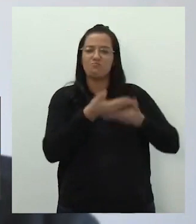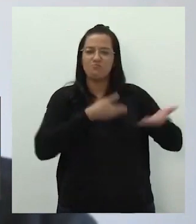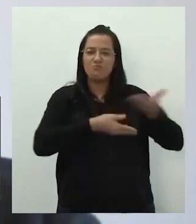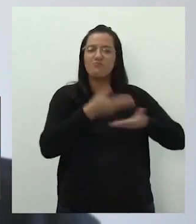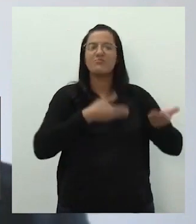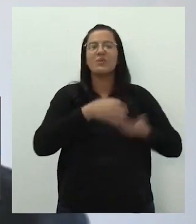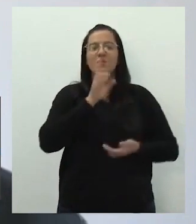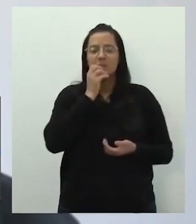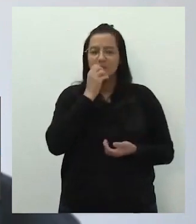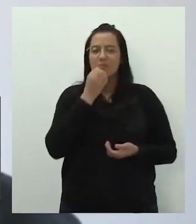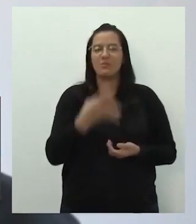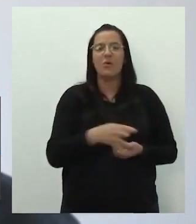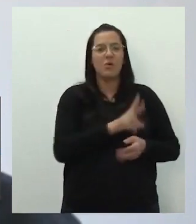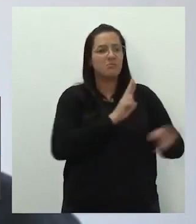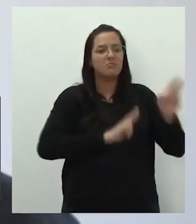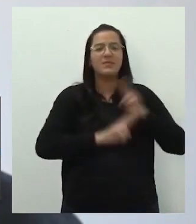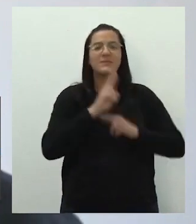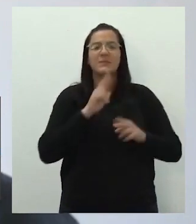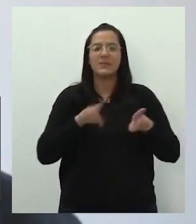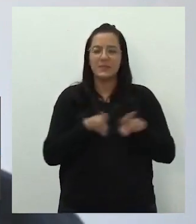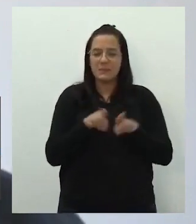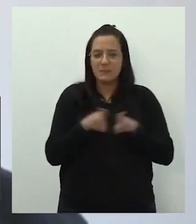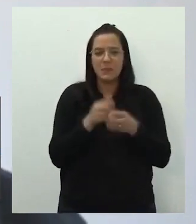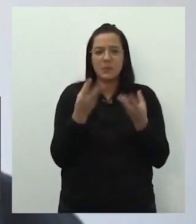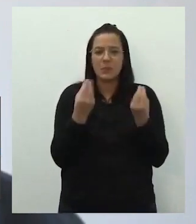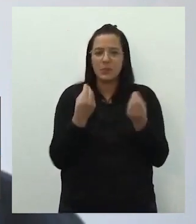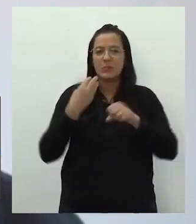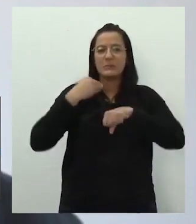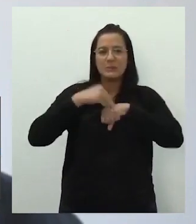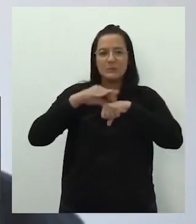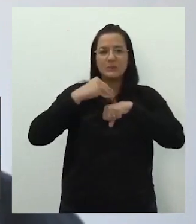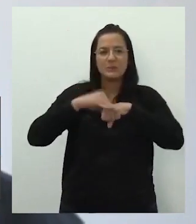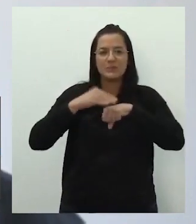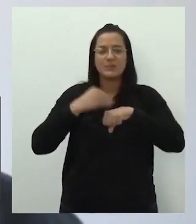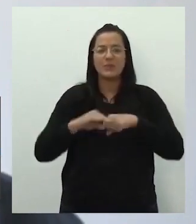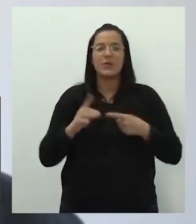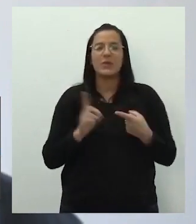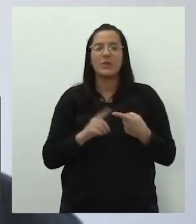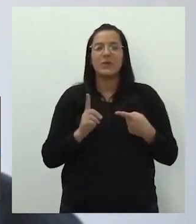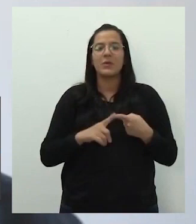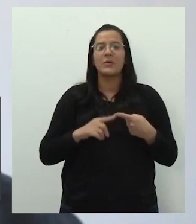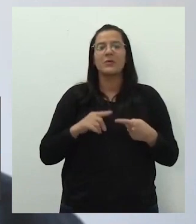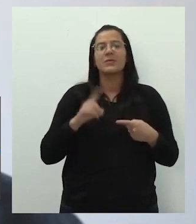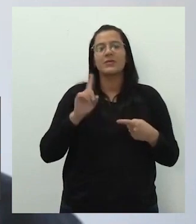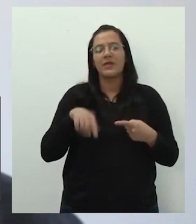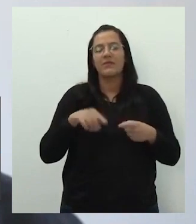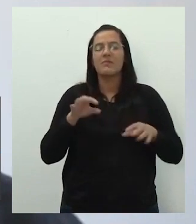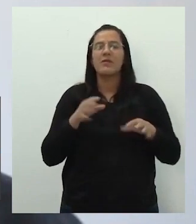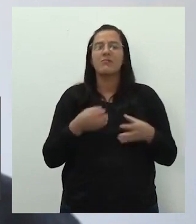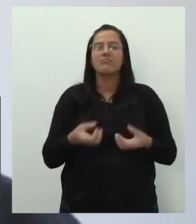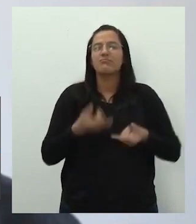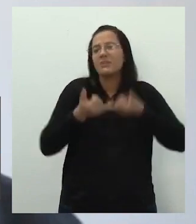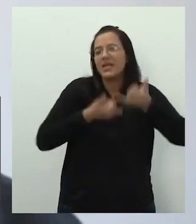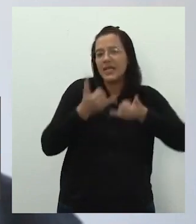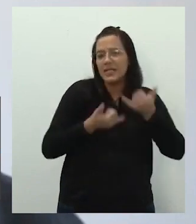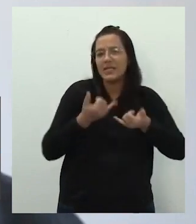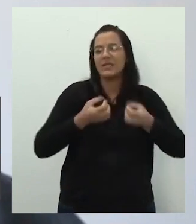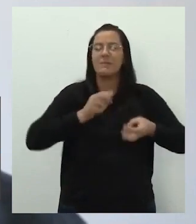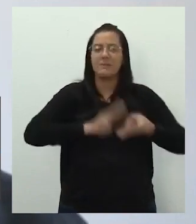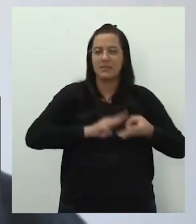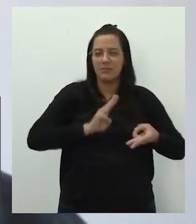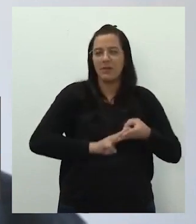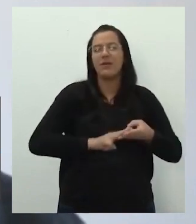professores responderam bastante sugestão. Professora Lilian, jogos matemáticos. Professora Maria,